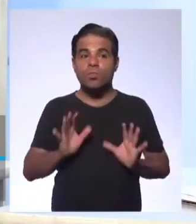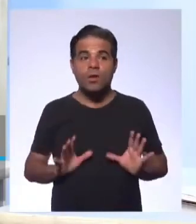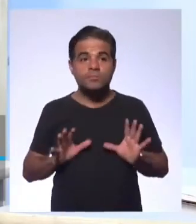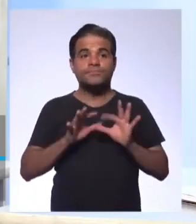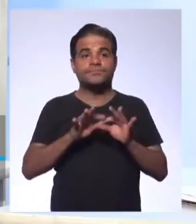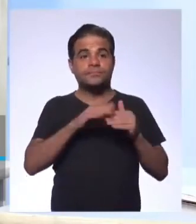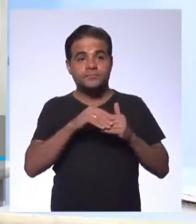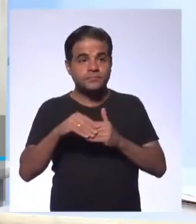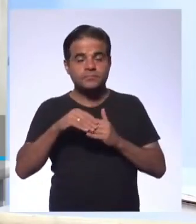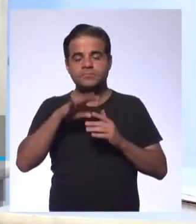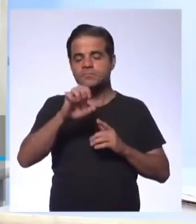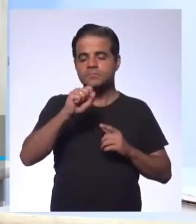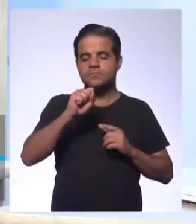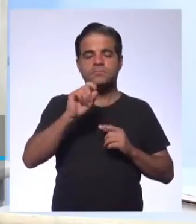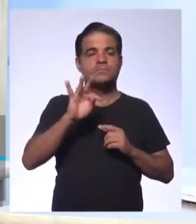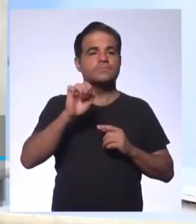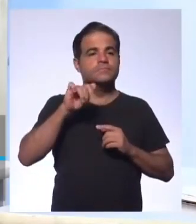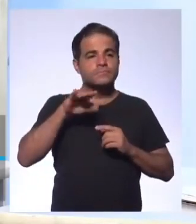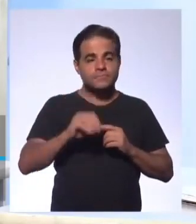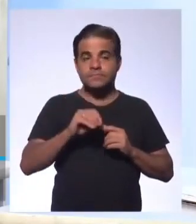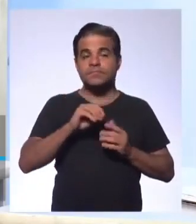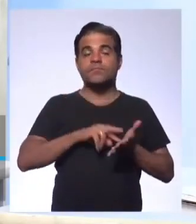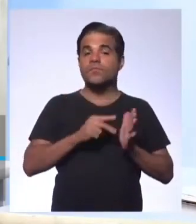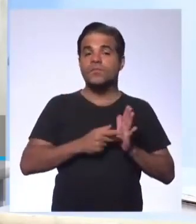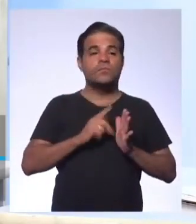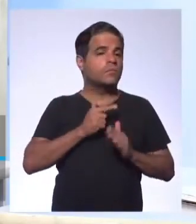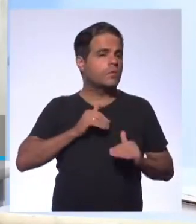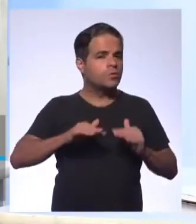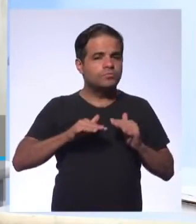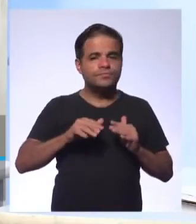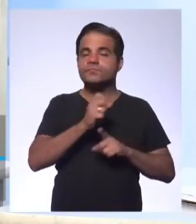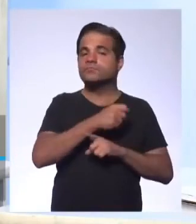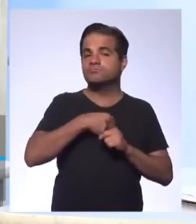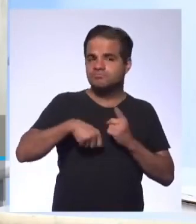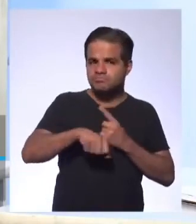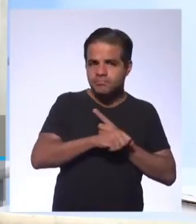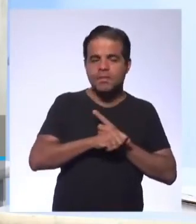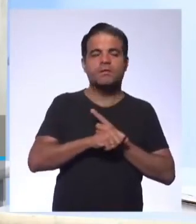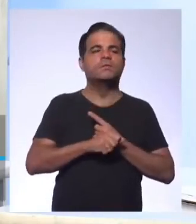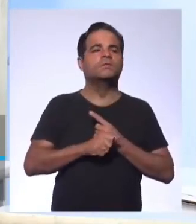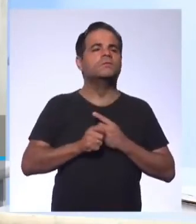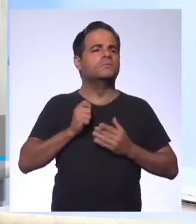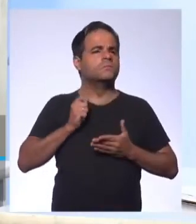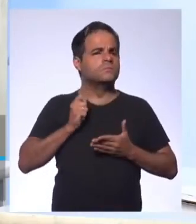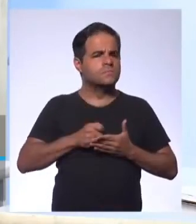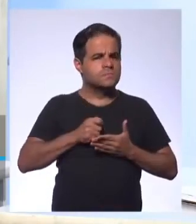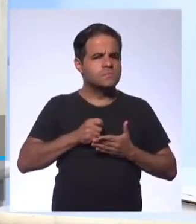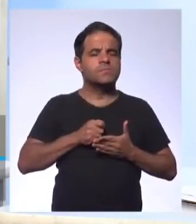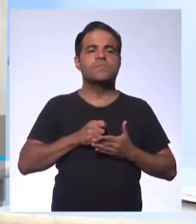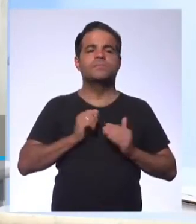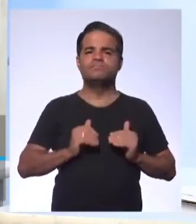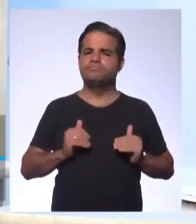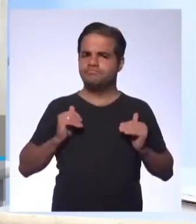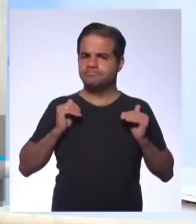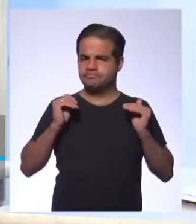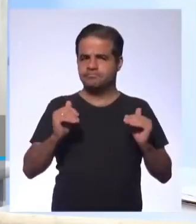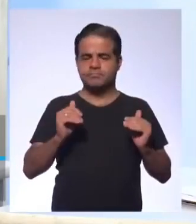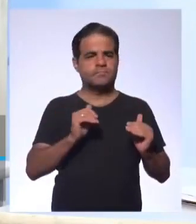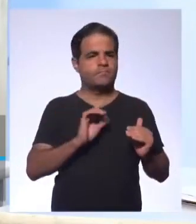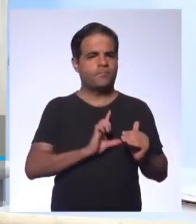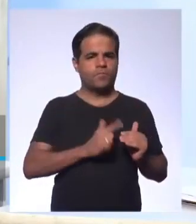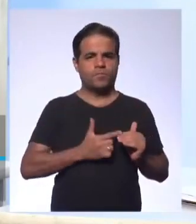em estamentos, o que significa que não havia mobilidade social rigidamente